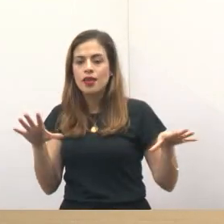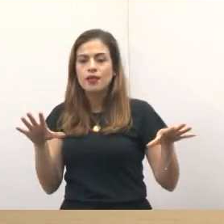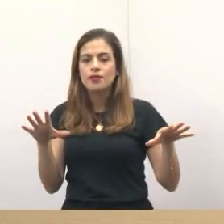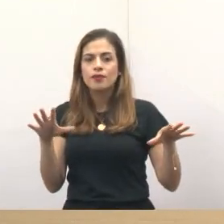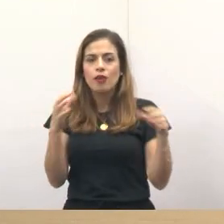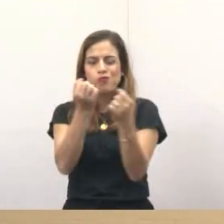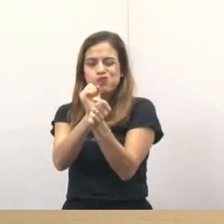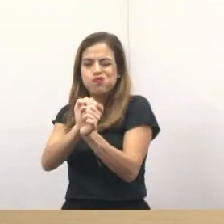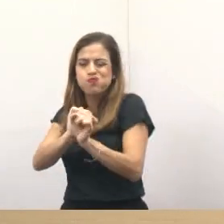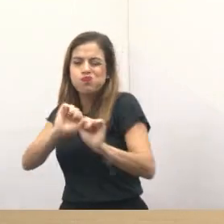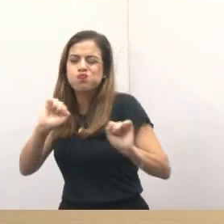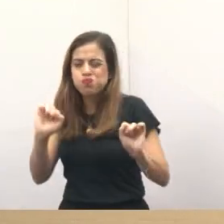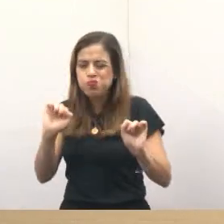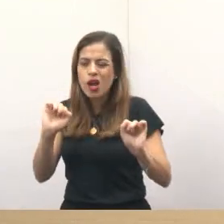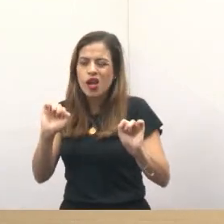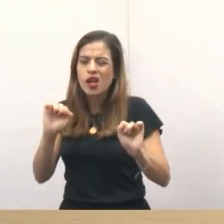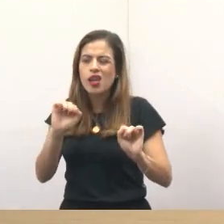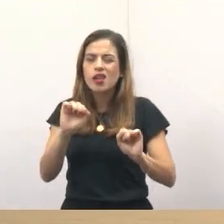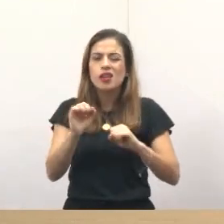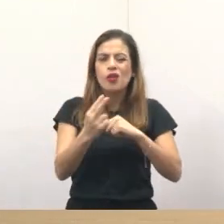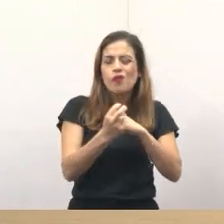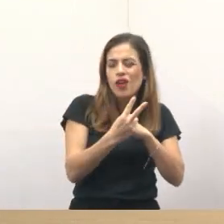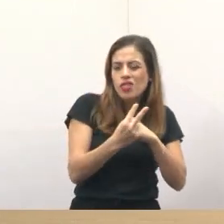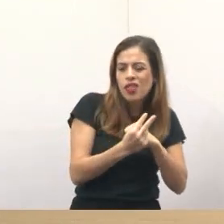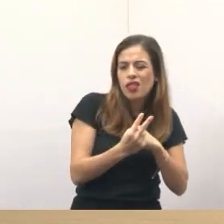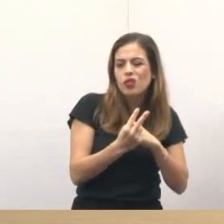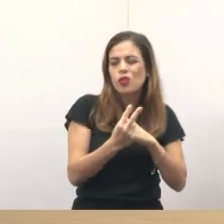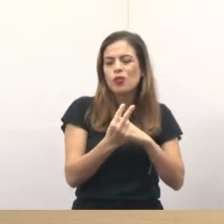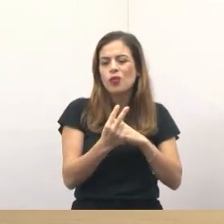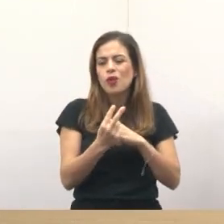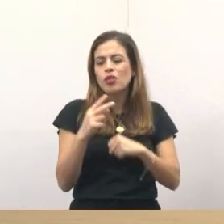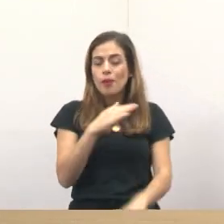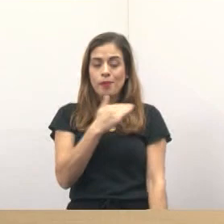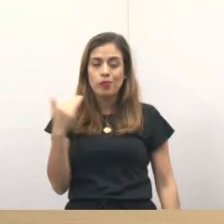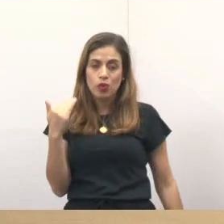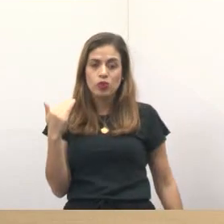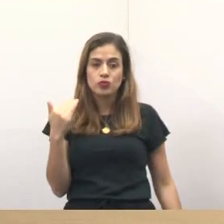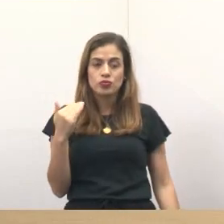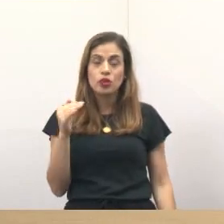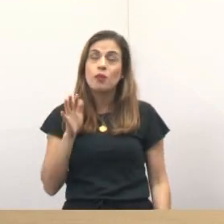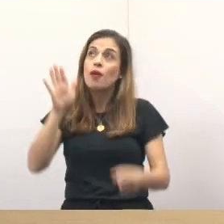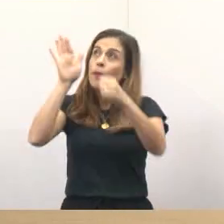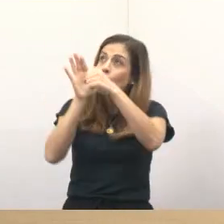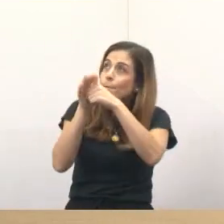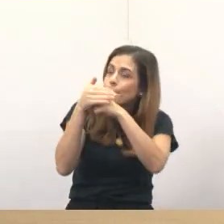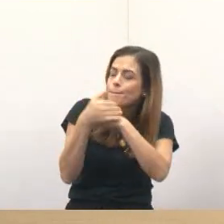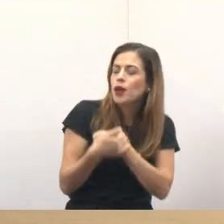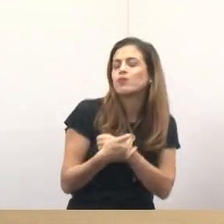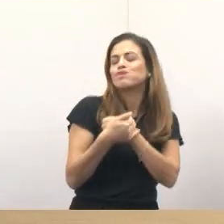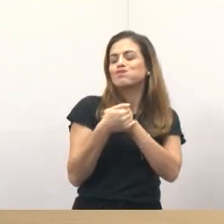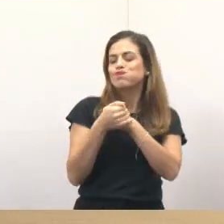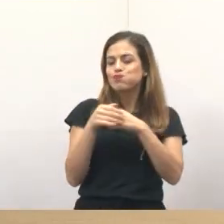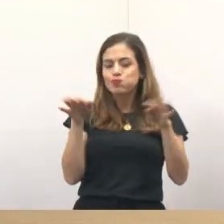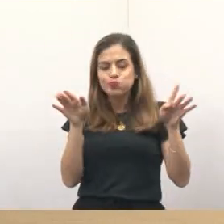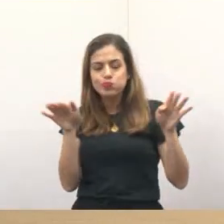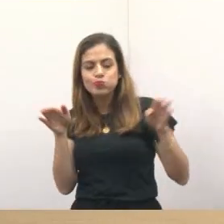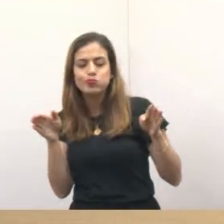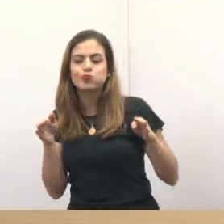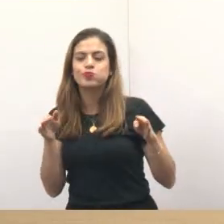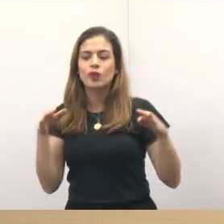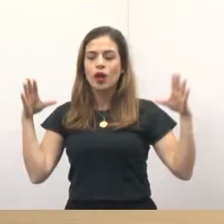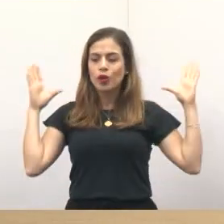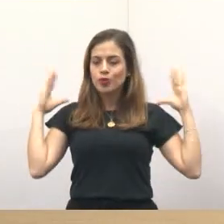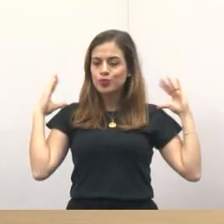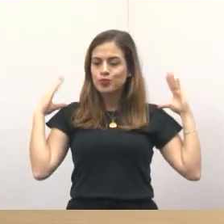do caçador e do veneno mortal. Ele o cobrirá com as penas e sob as